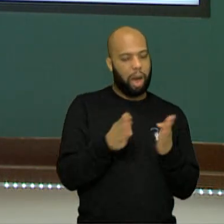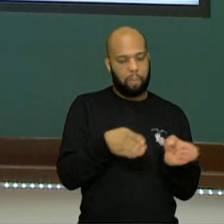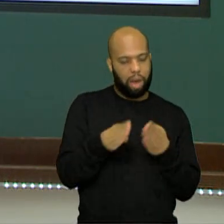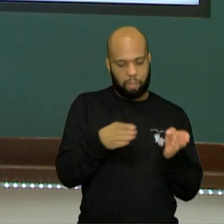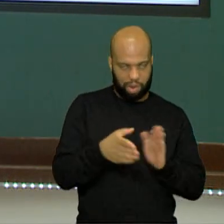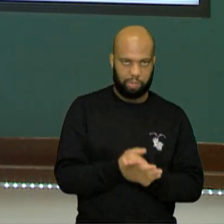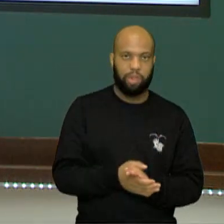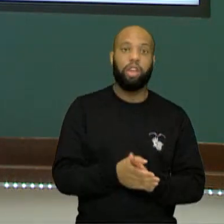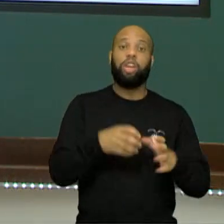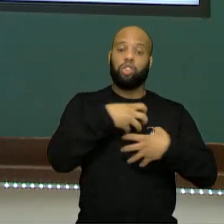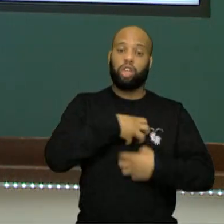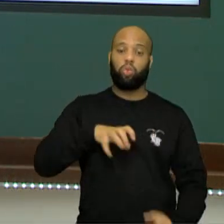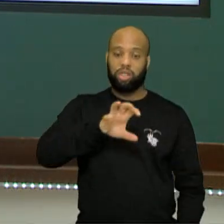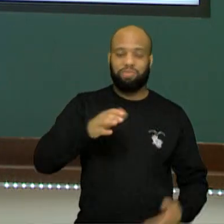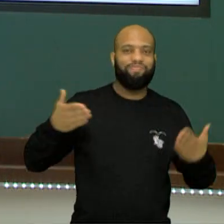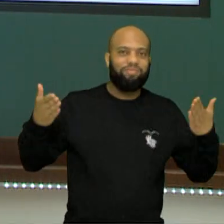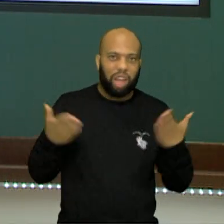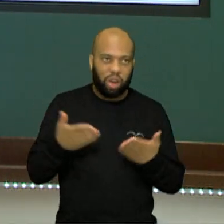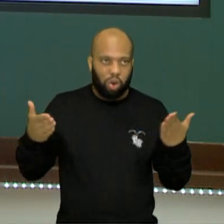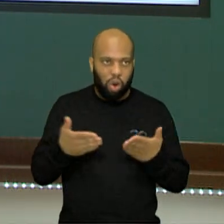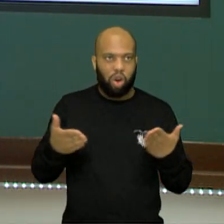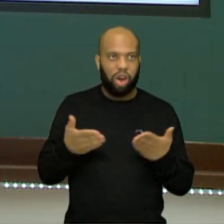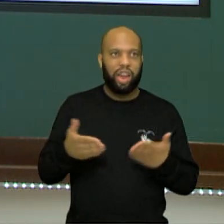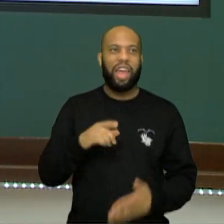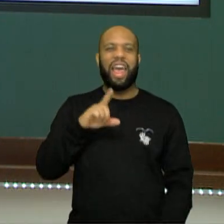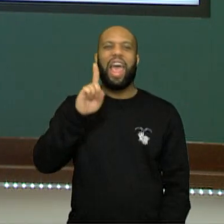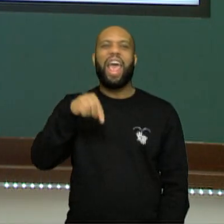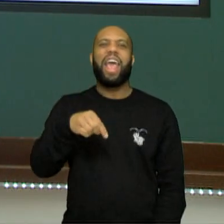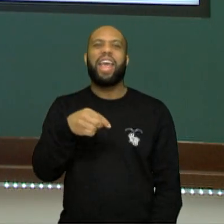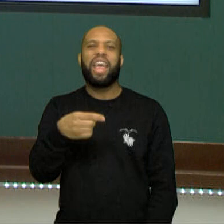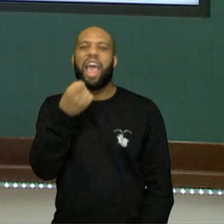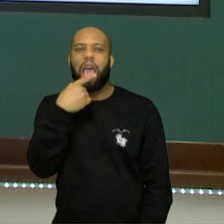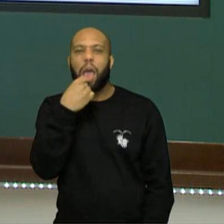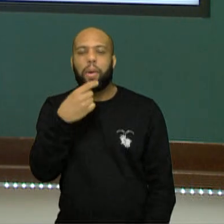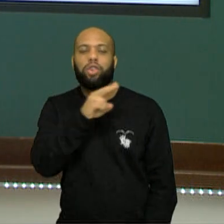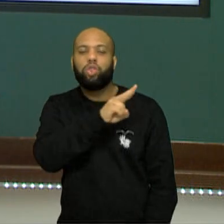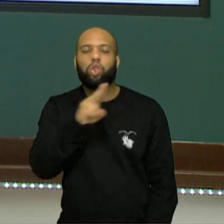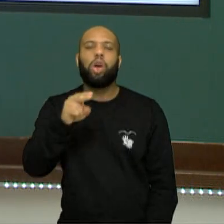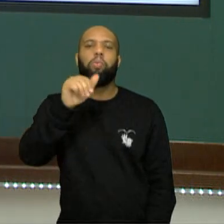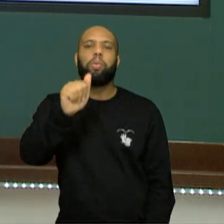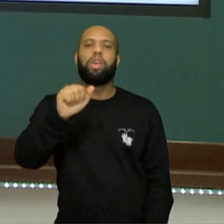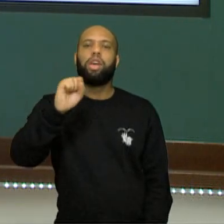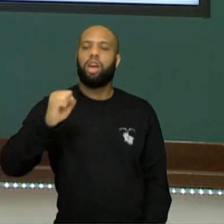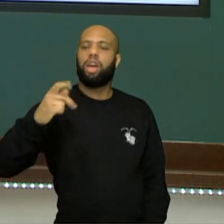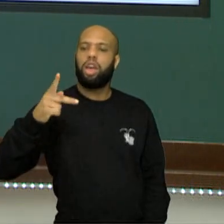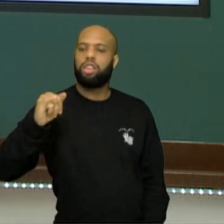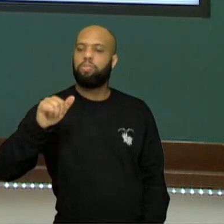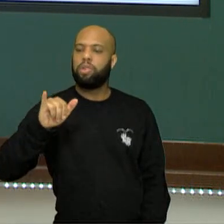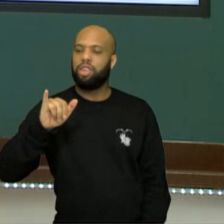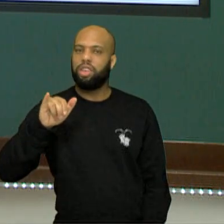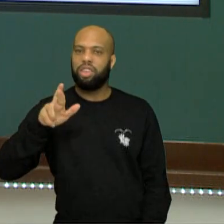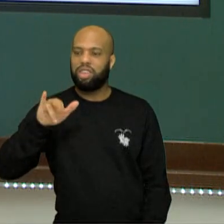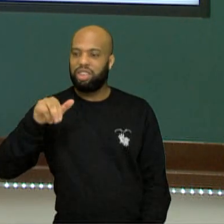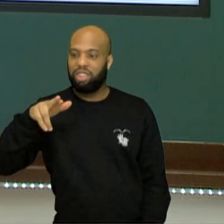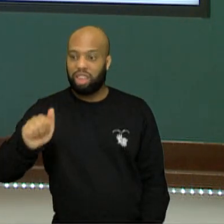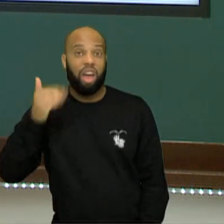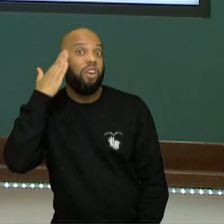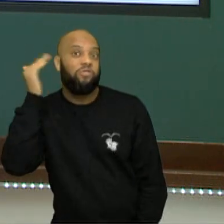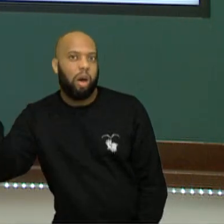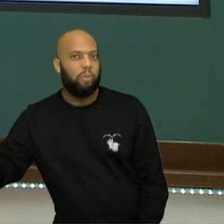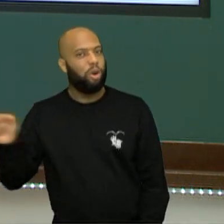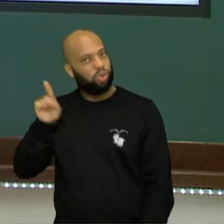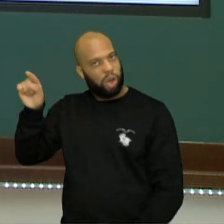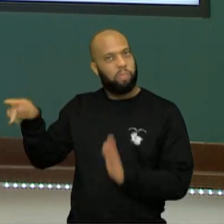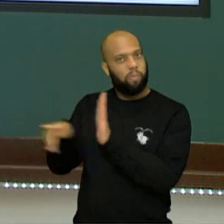E isso fez com que hoje a aspirina, né, ela foi mundialmente comercializada e é o remédio mais popular. Então,